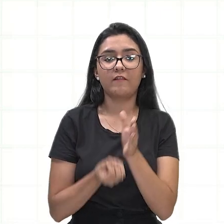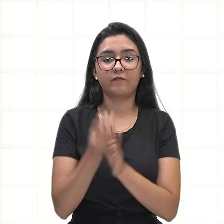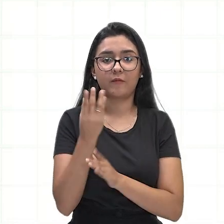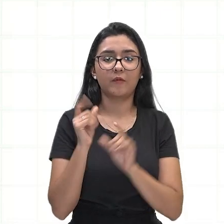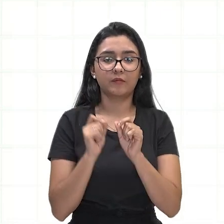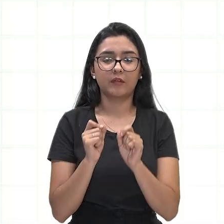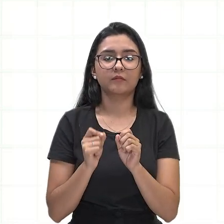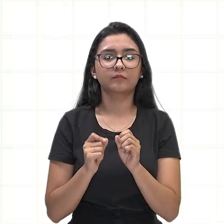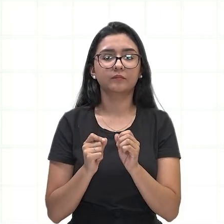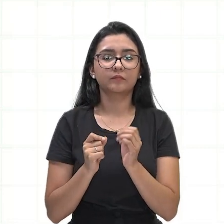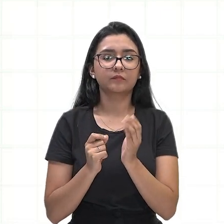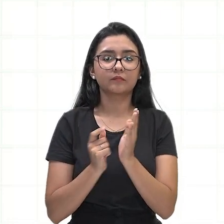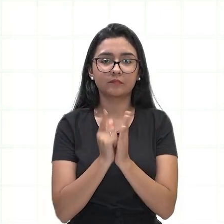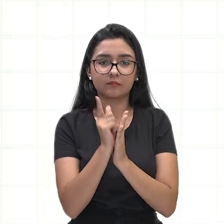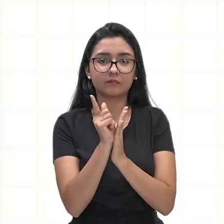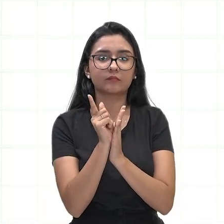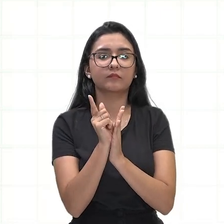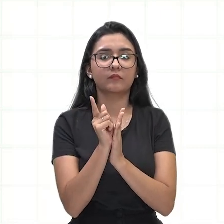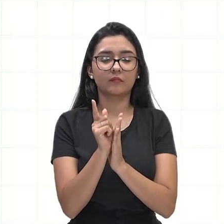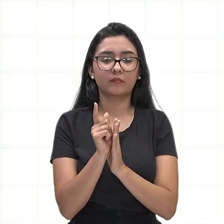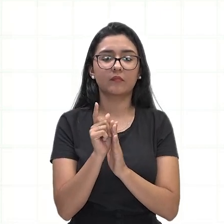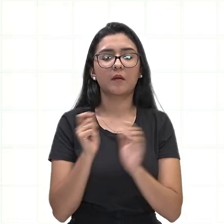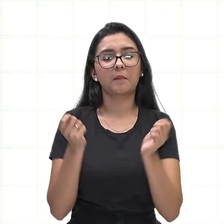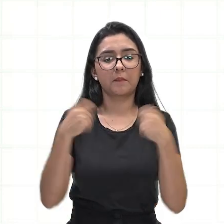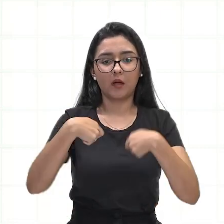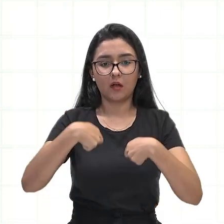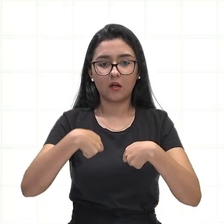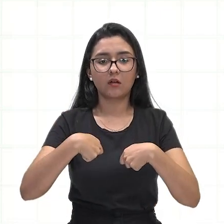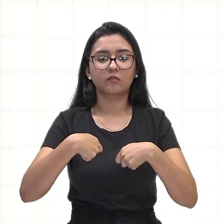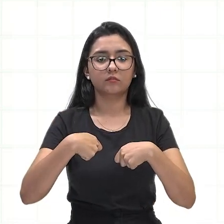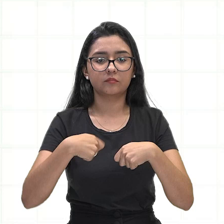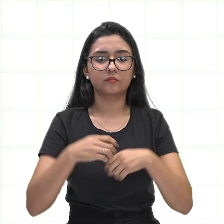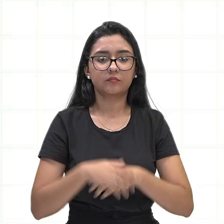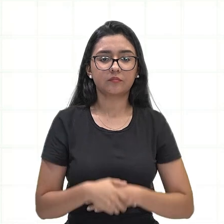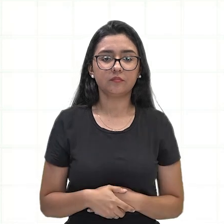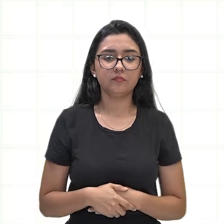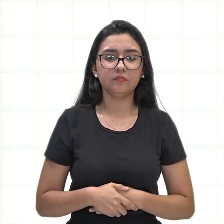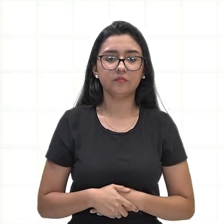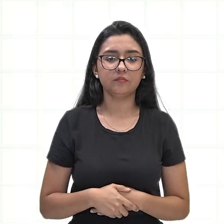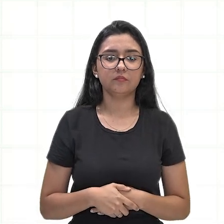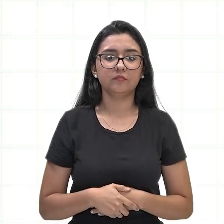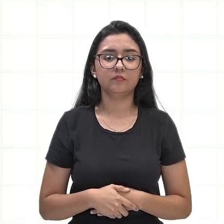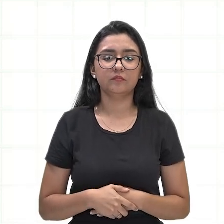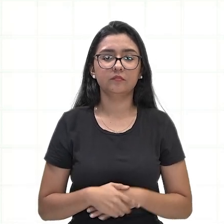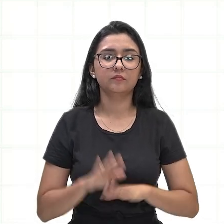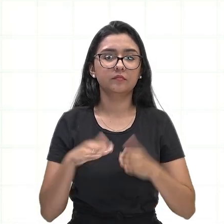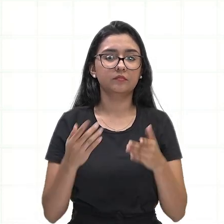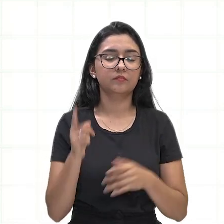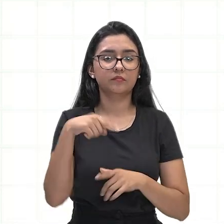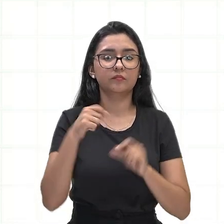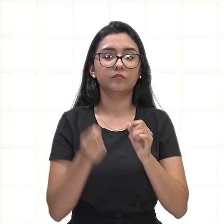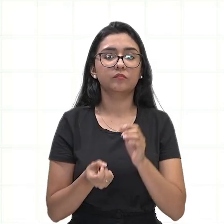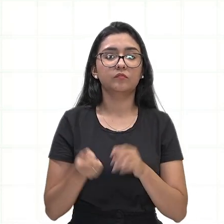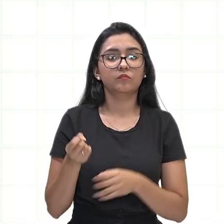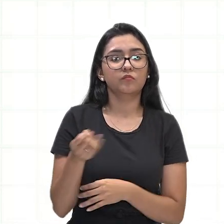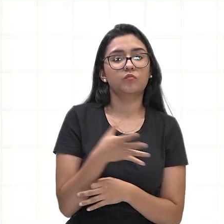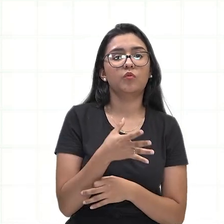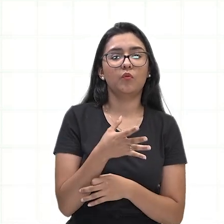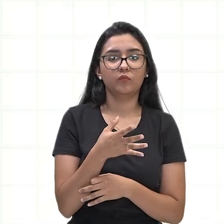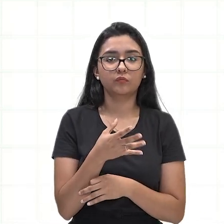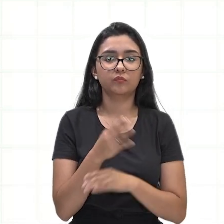broto. Esse broto ele pode se destacar e aí vai formar um